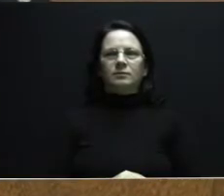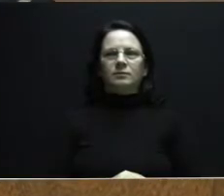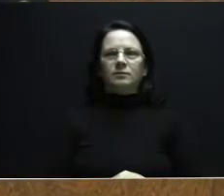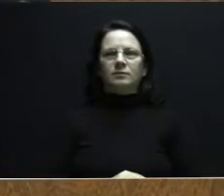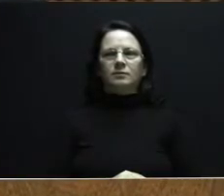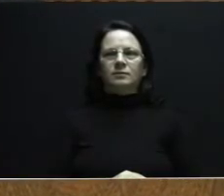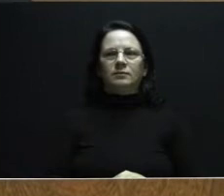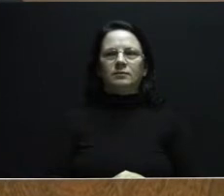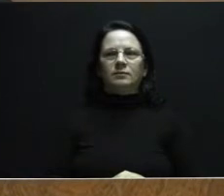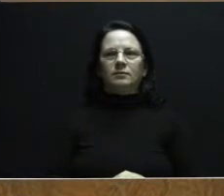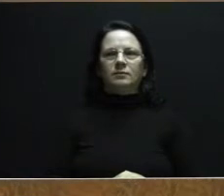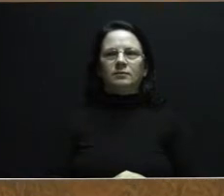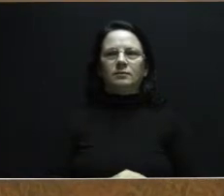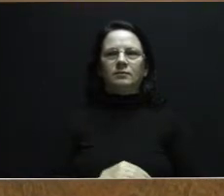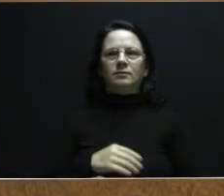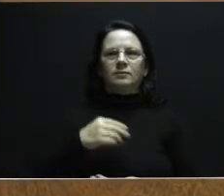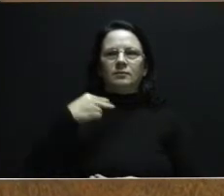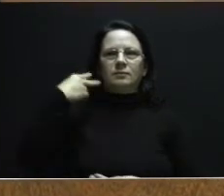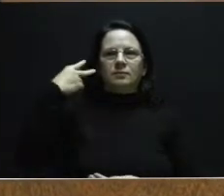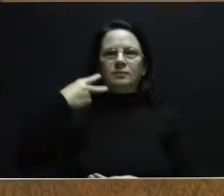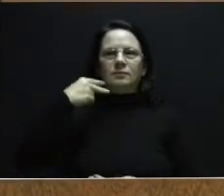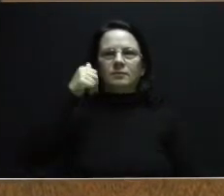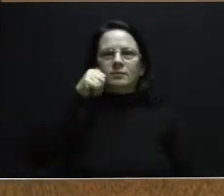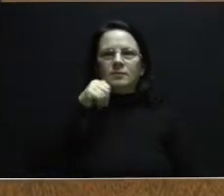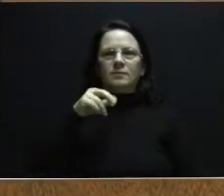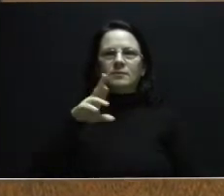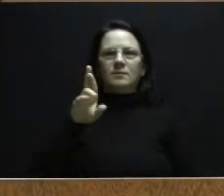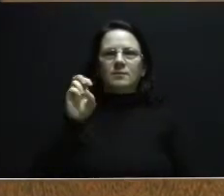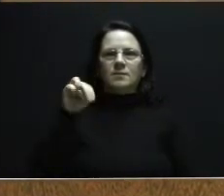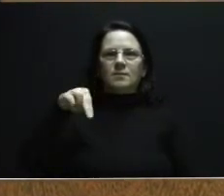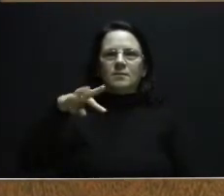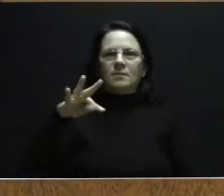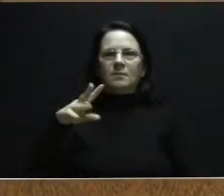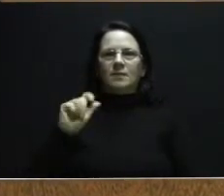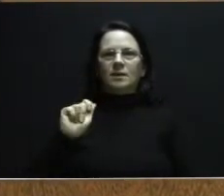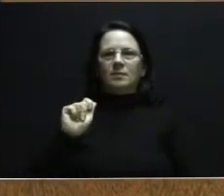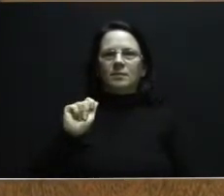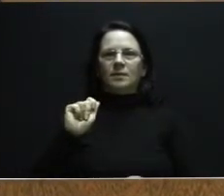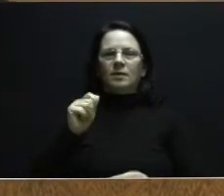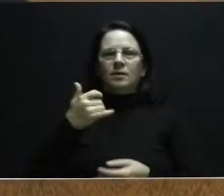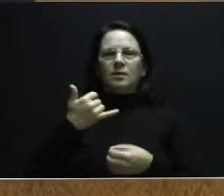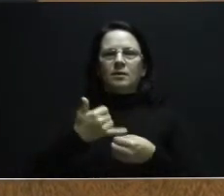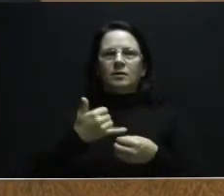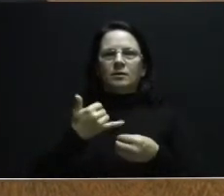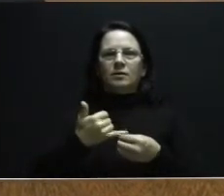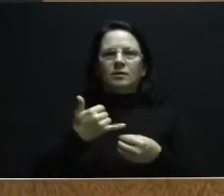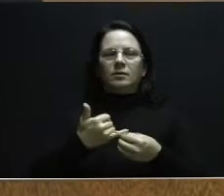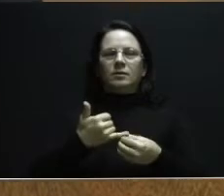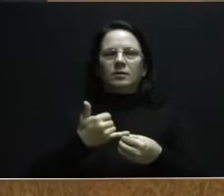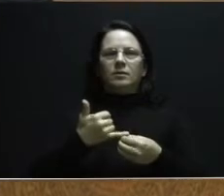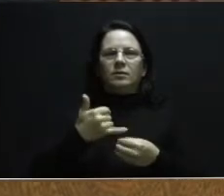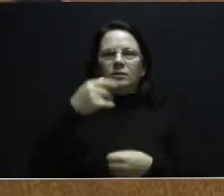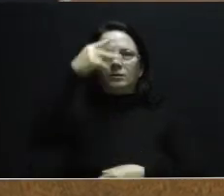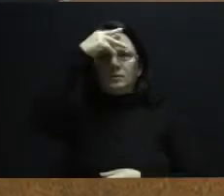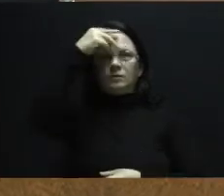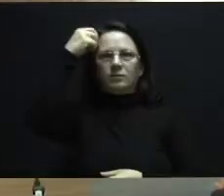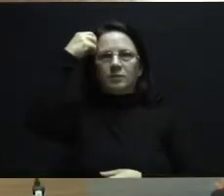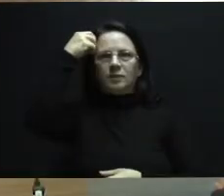Concedo a palavra à excelentíssima senhora Renata Almeida dos Santos, chefe de gabinete do prefeito